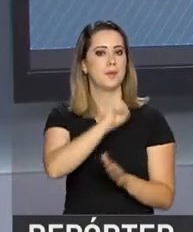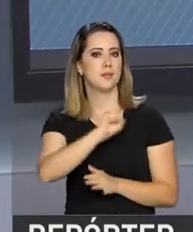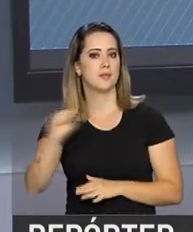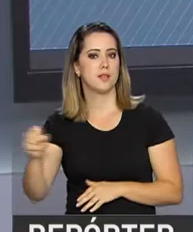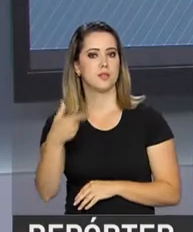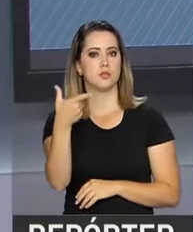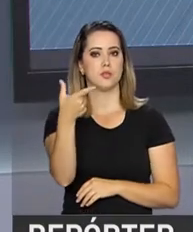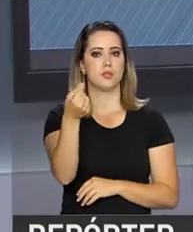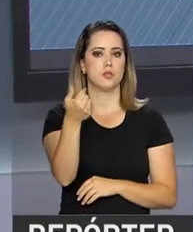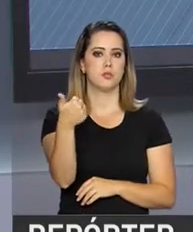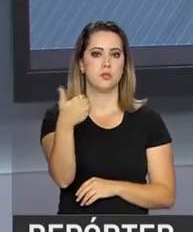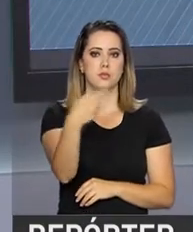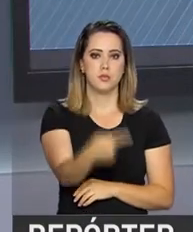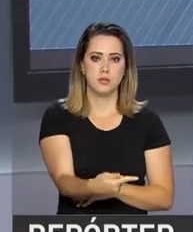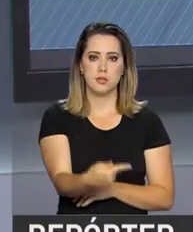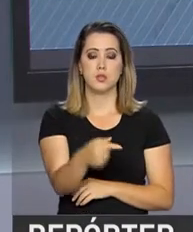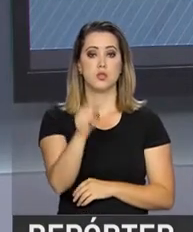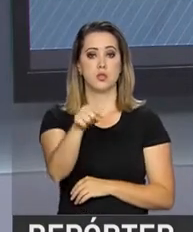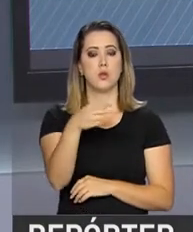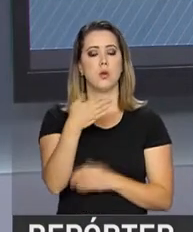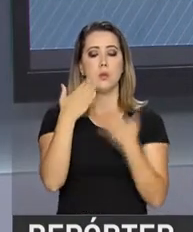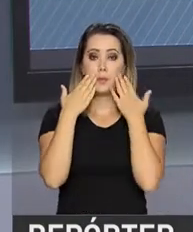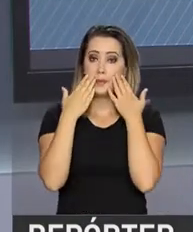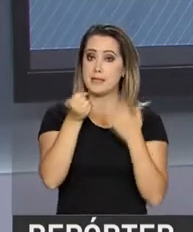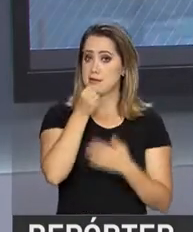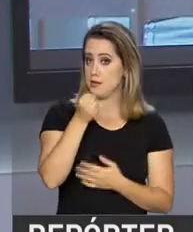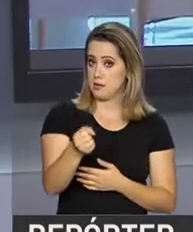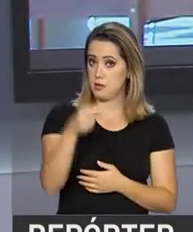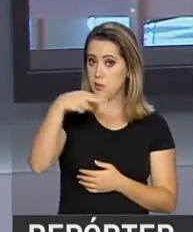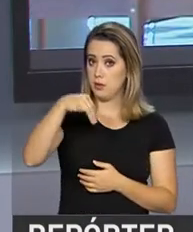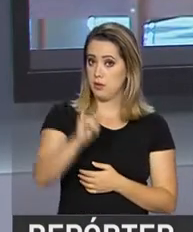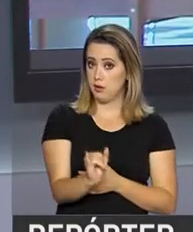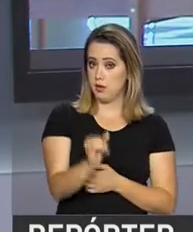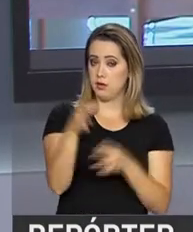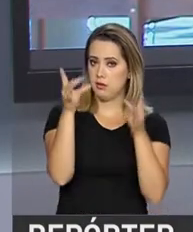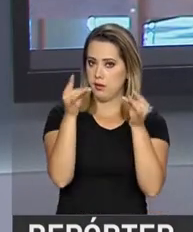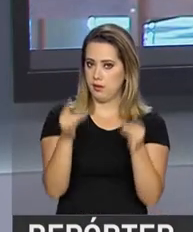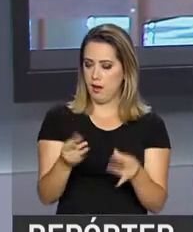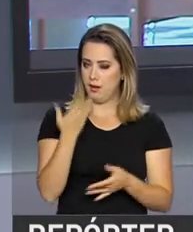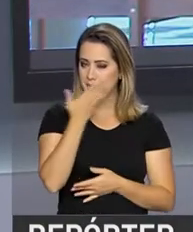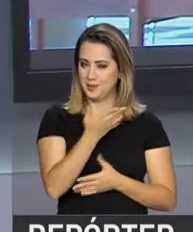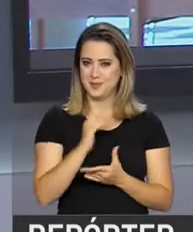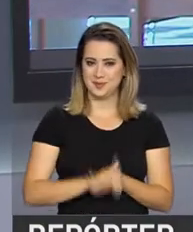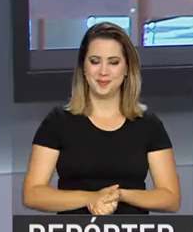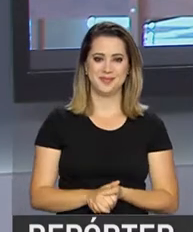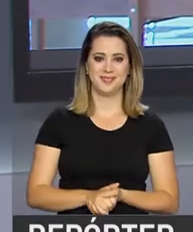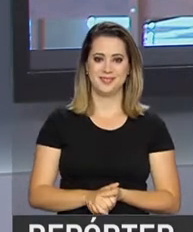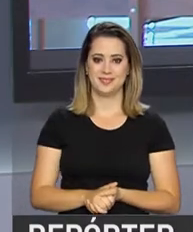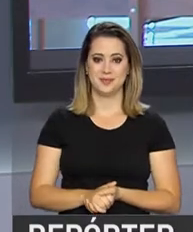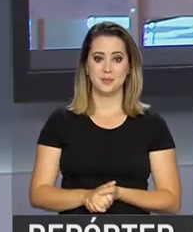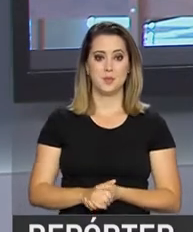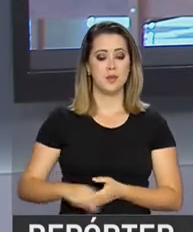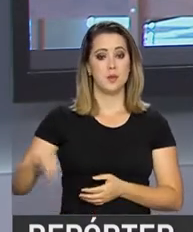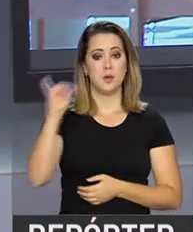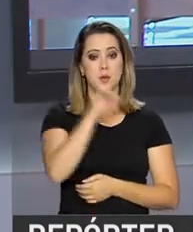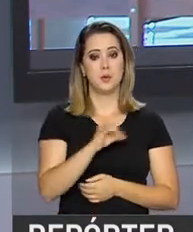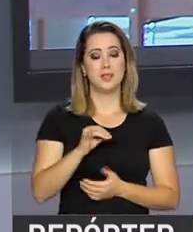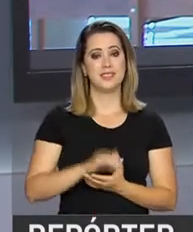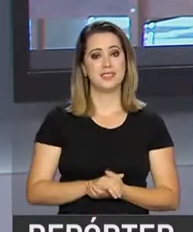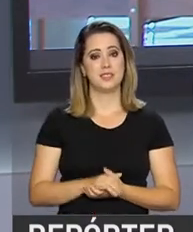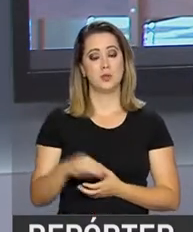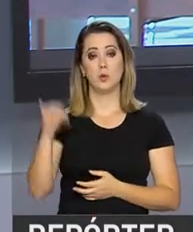semestre de 2016 7 o repórter nem pereira tem as informações olá nem